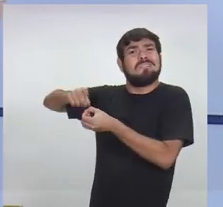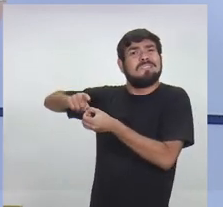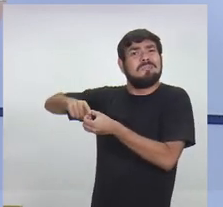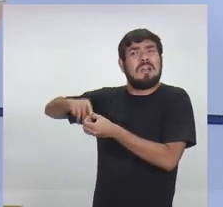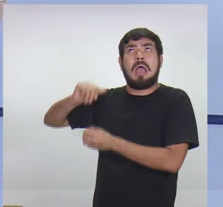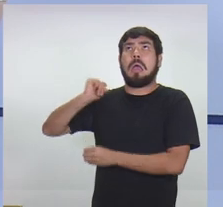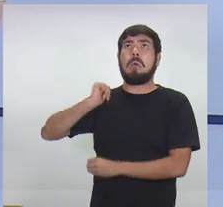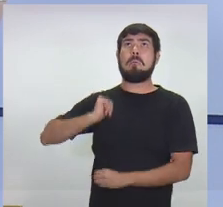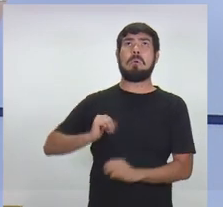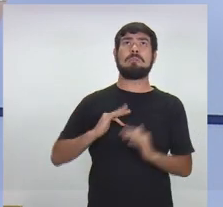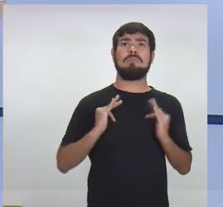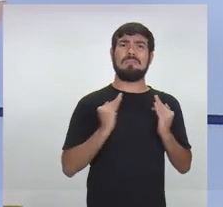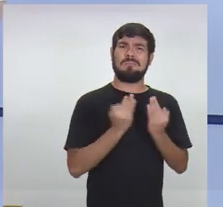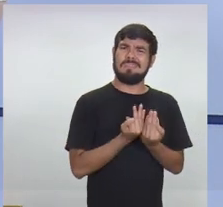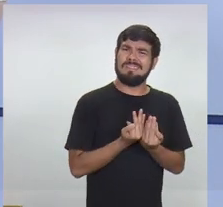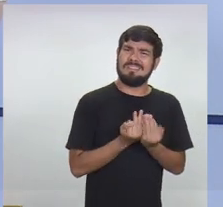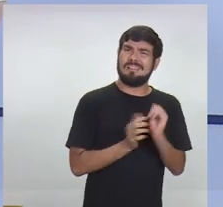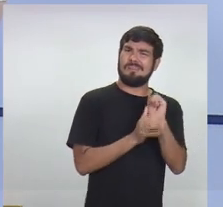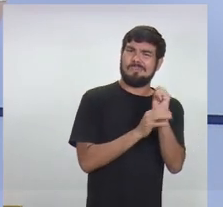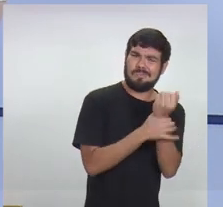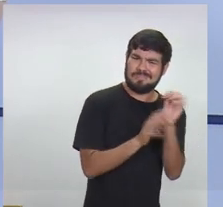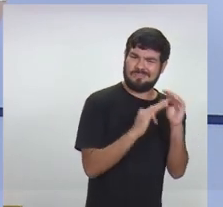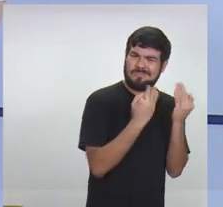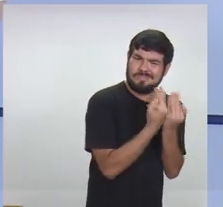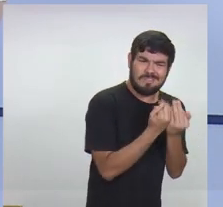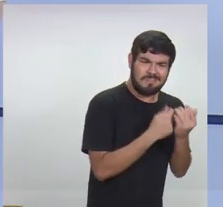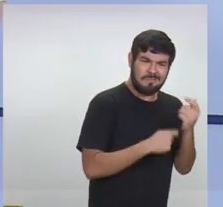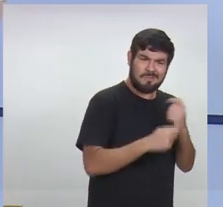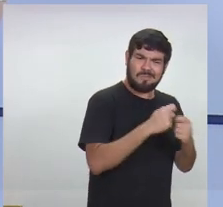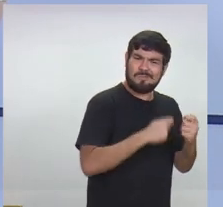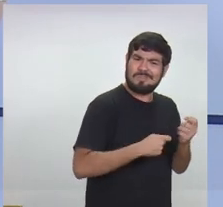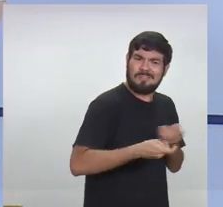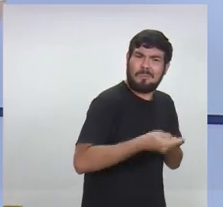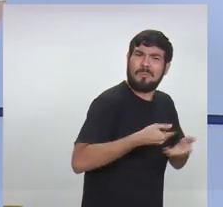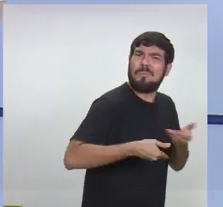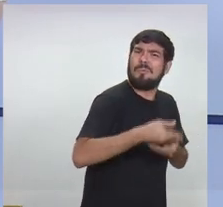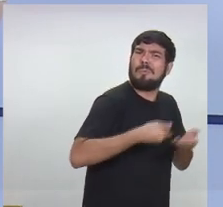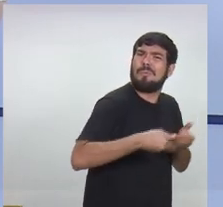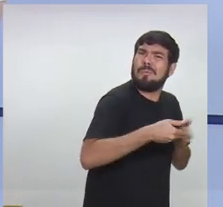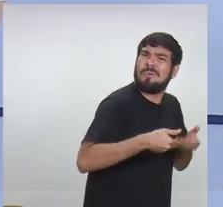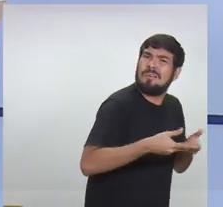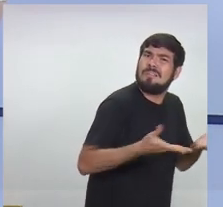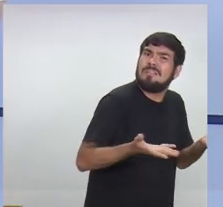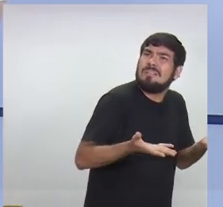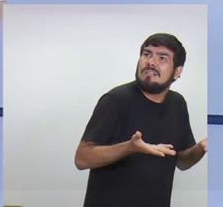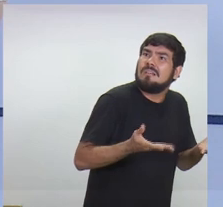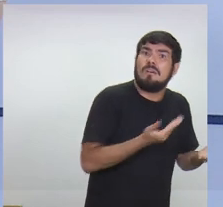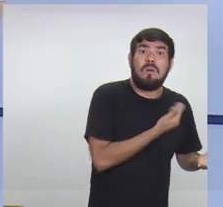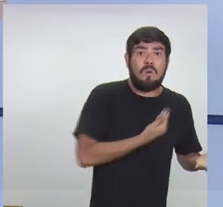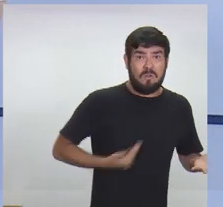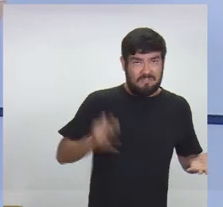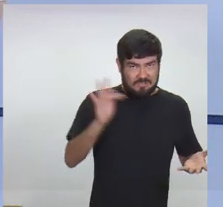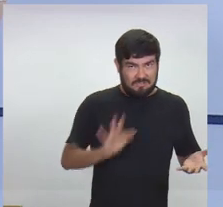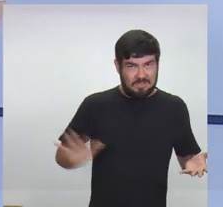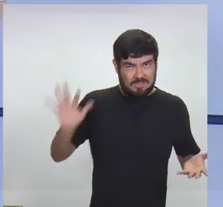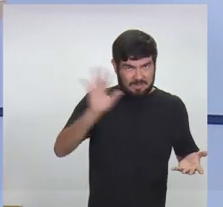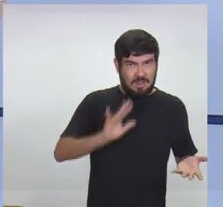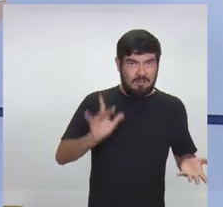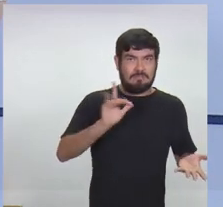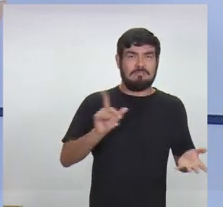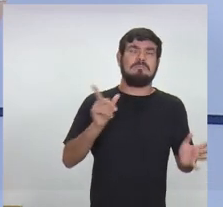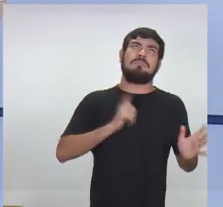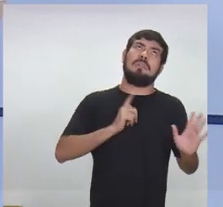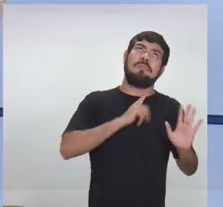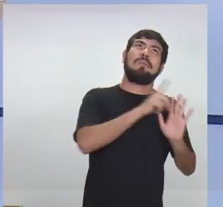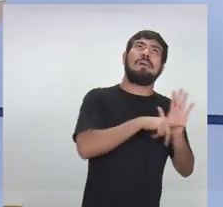é uma economia que faz circular o dinheiro naquele município o governo federal tem cortado os programas